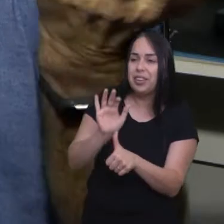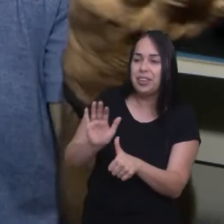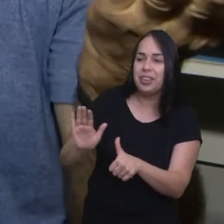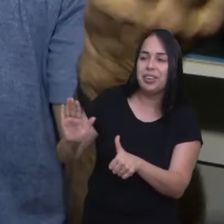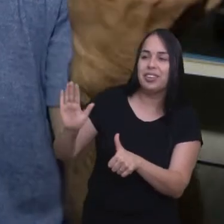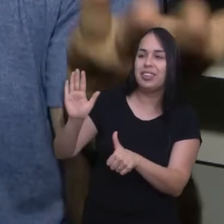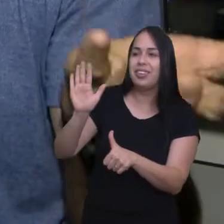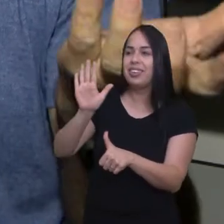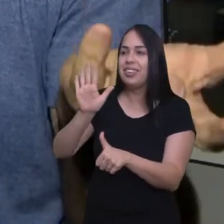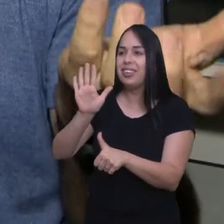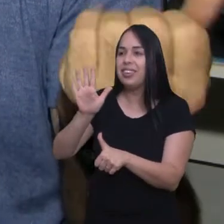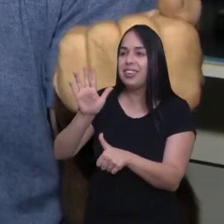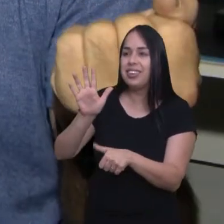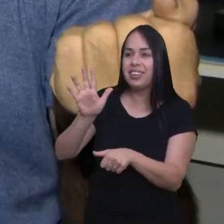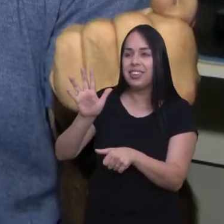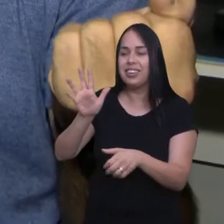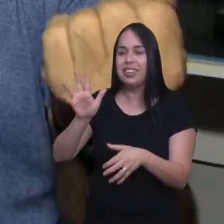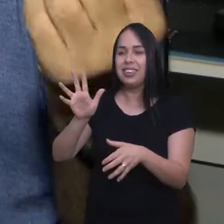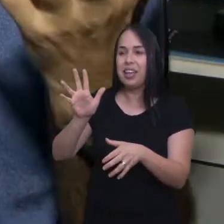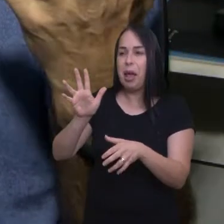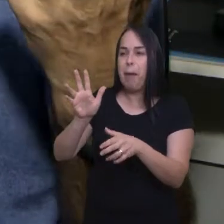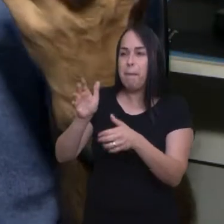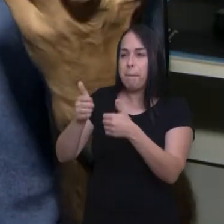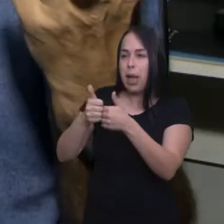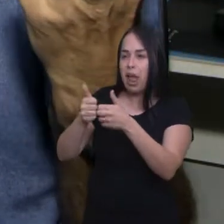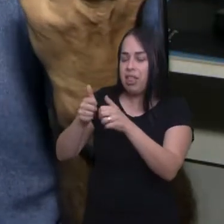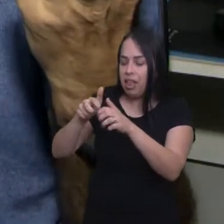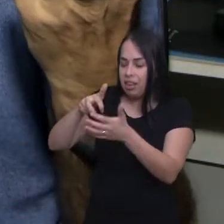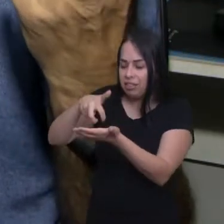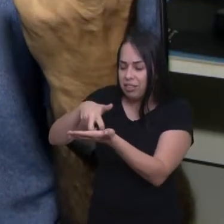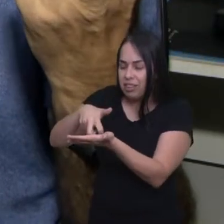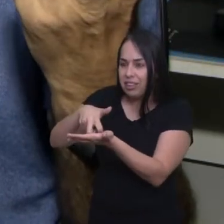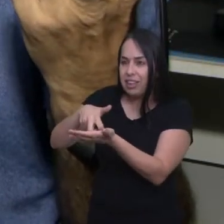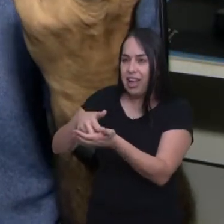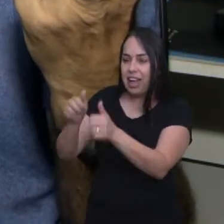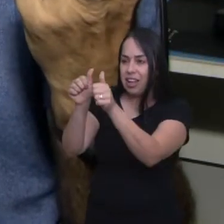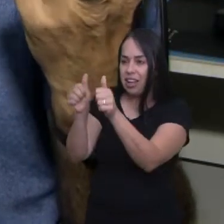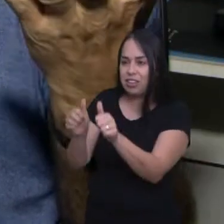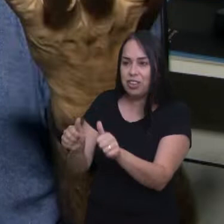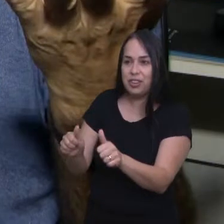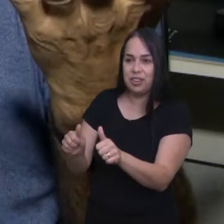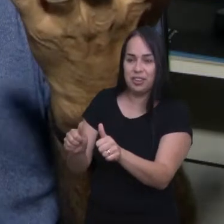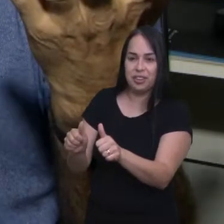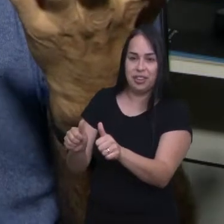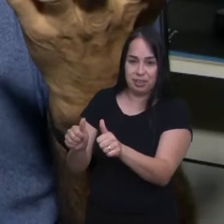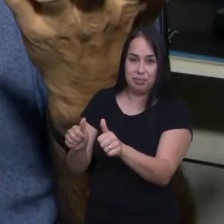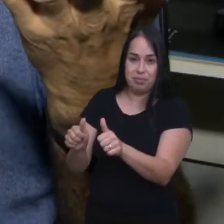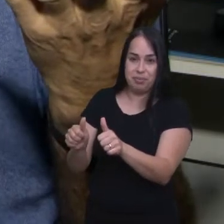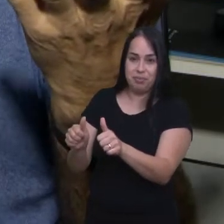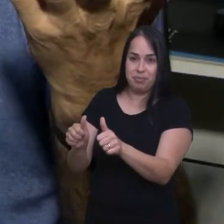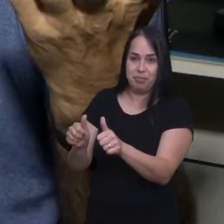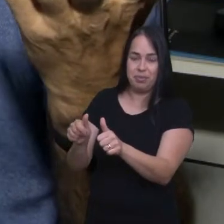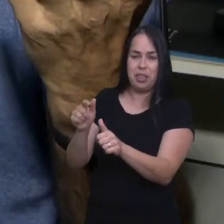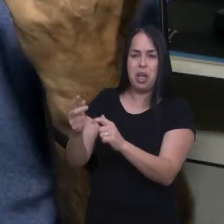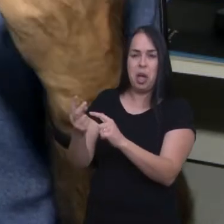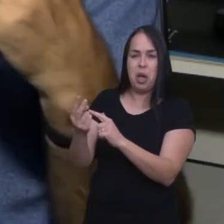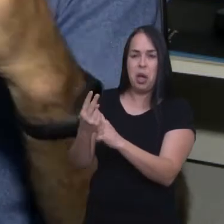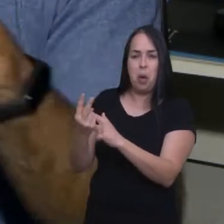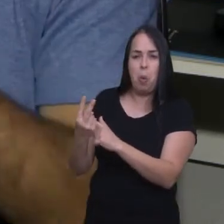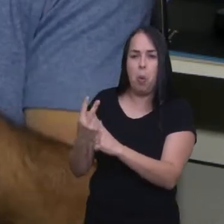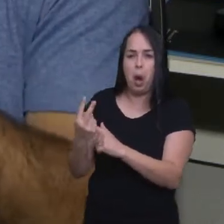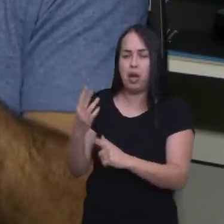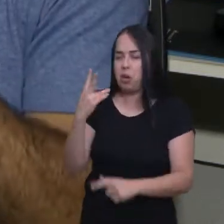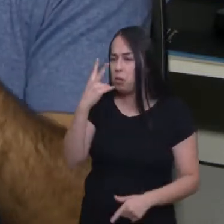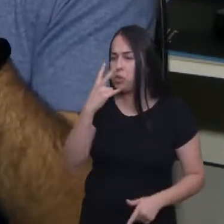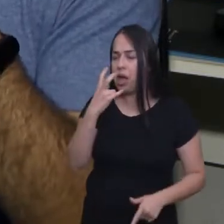vem próxima do altar, a imagem de Nossa Senhora de Fátima, se não me engano, que é cuidador dos cegos e tal.